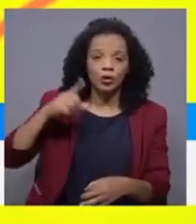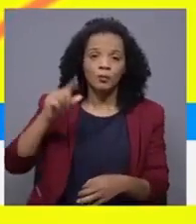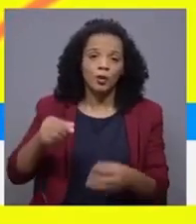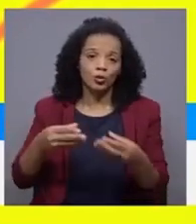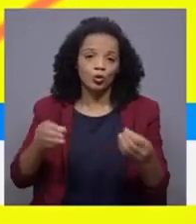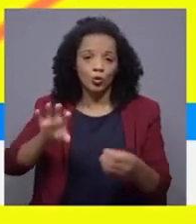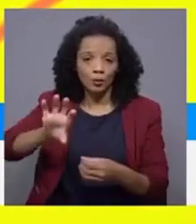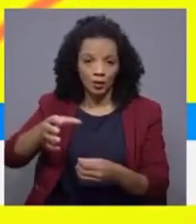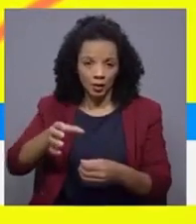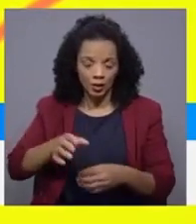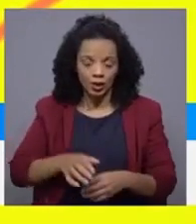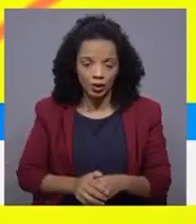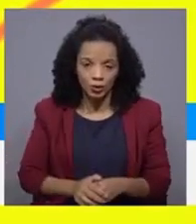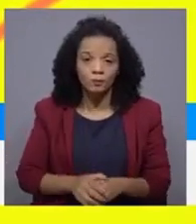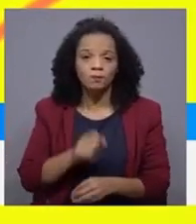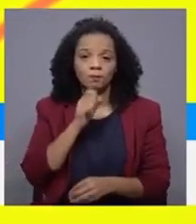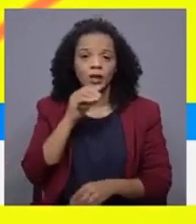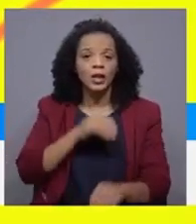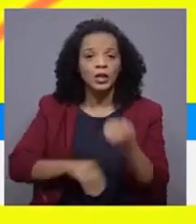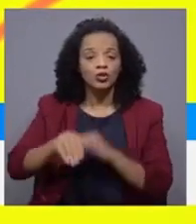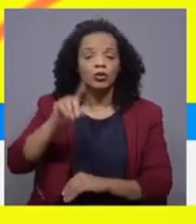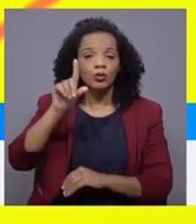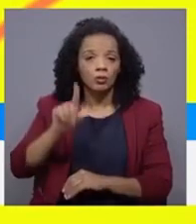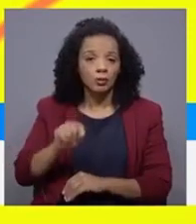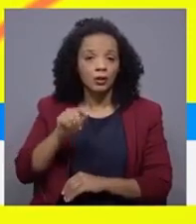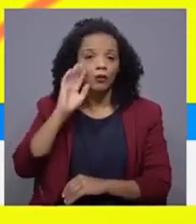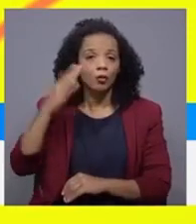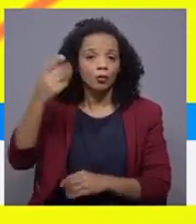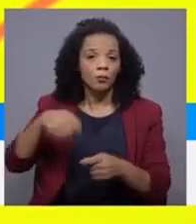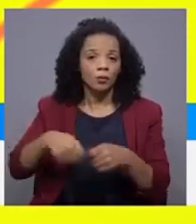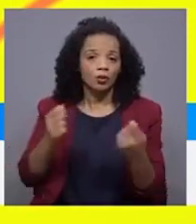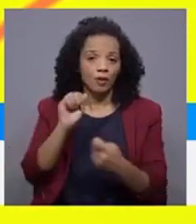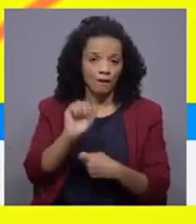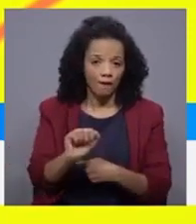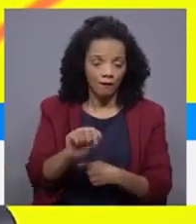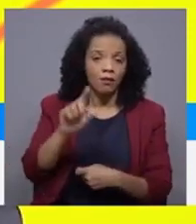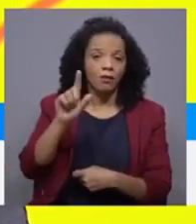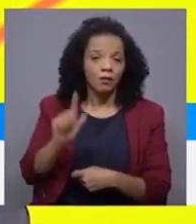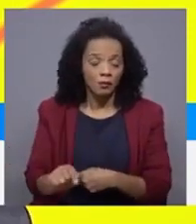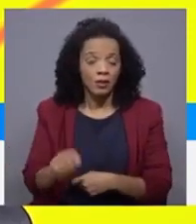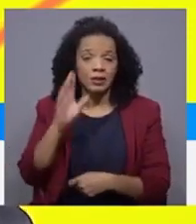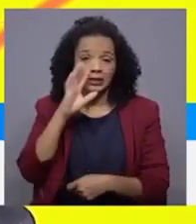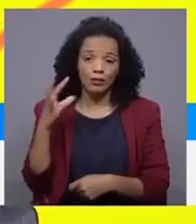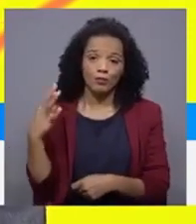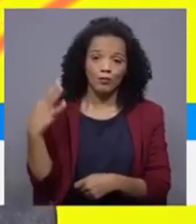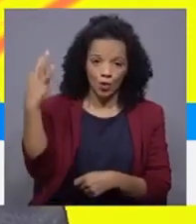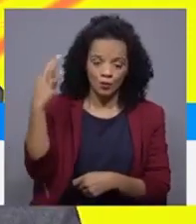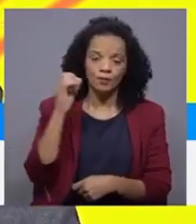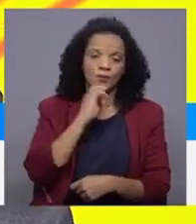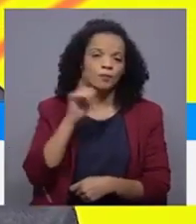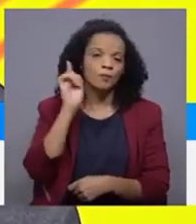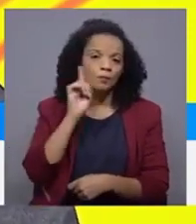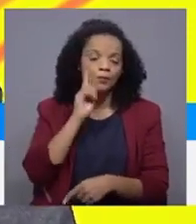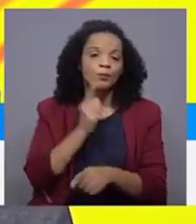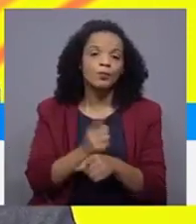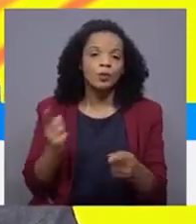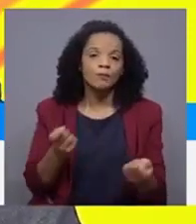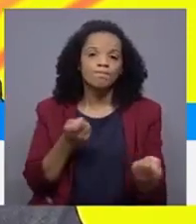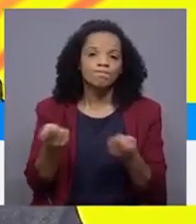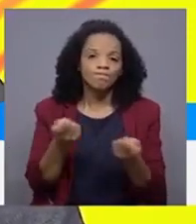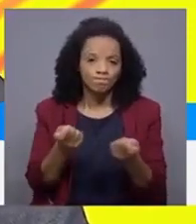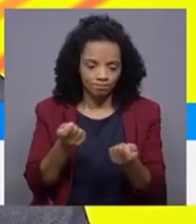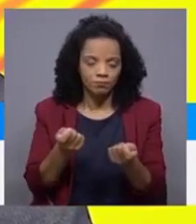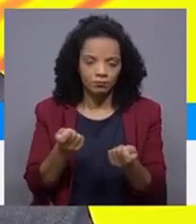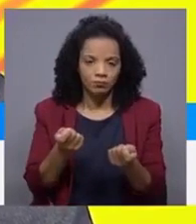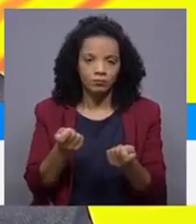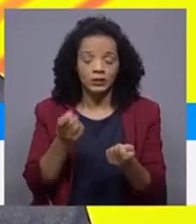país. Podem estar a jogar nestas eleições também o futuro dos seus partidos, mas podem também, se forem eleitos, ser decisivos para uma governação